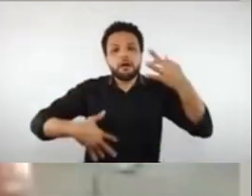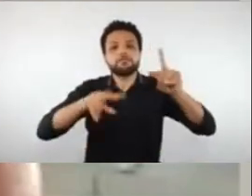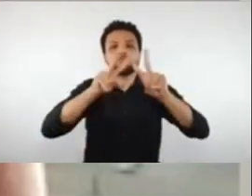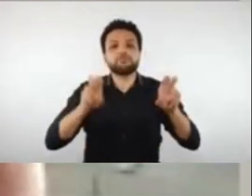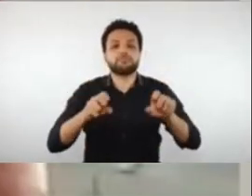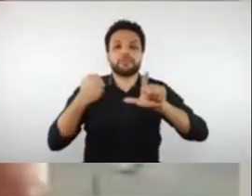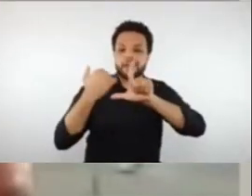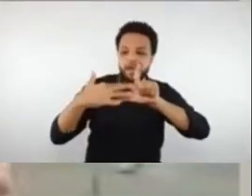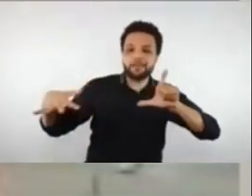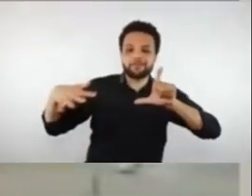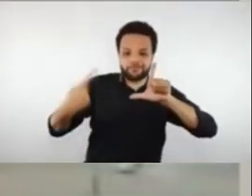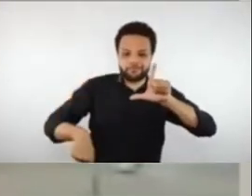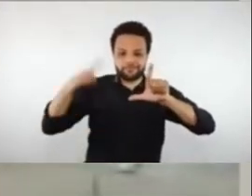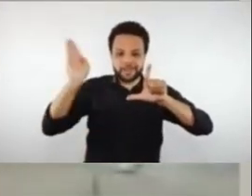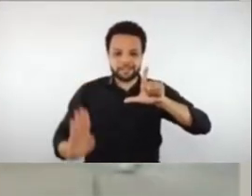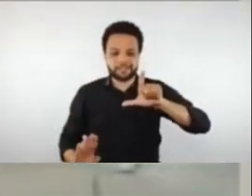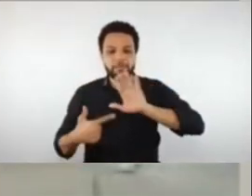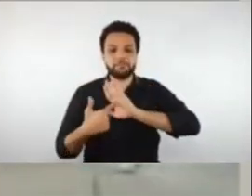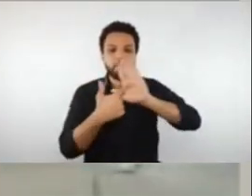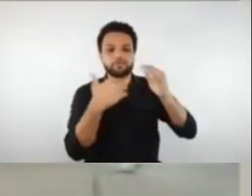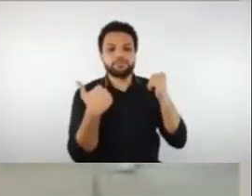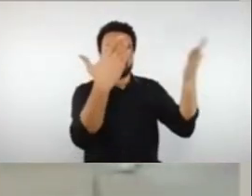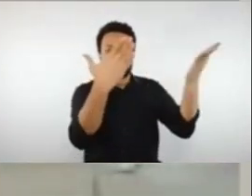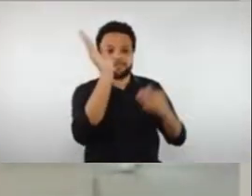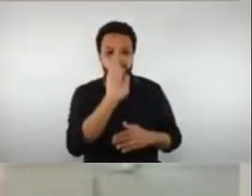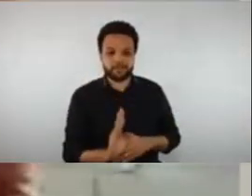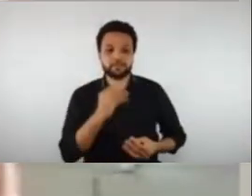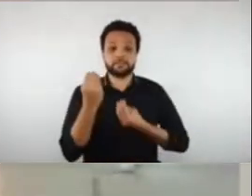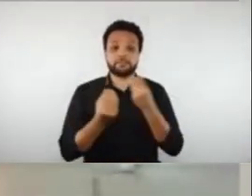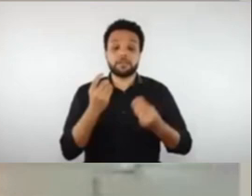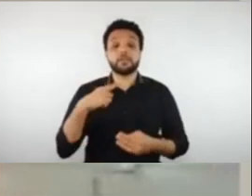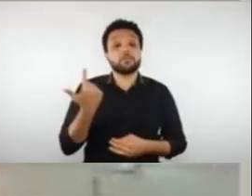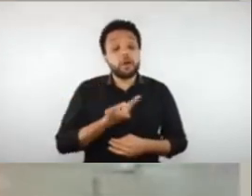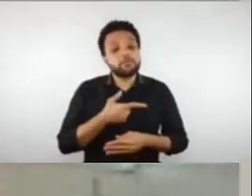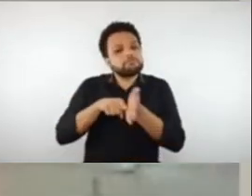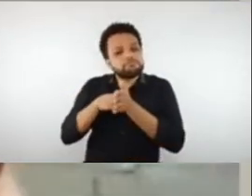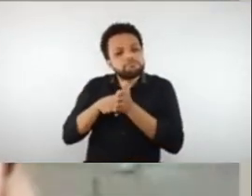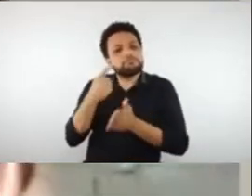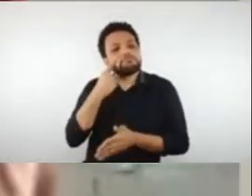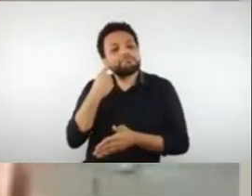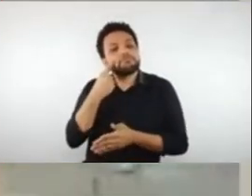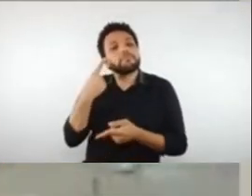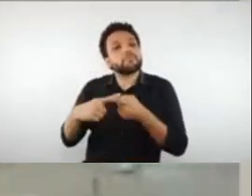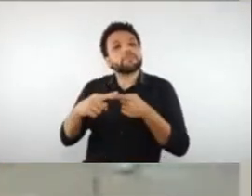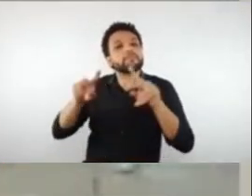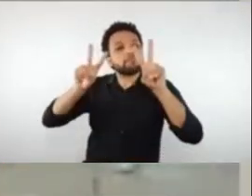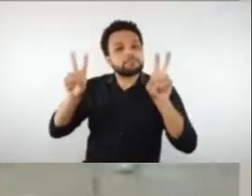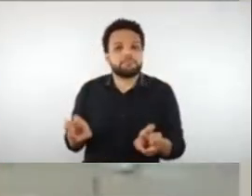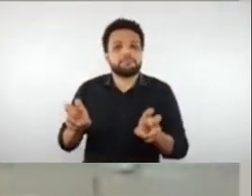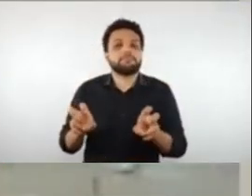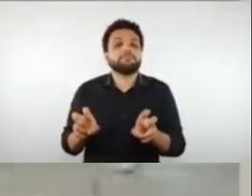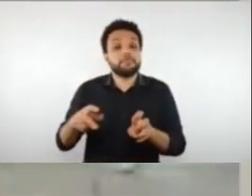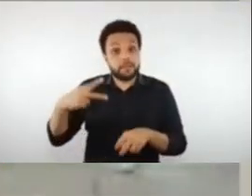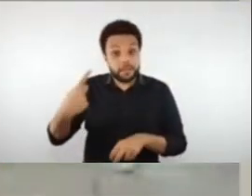brasileiro no exterior, e muitas vezes nós recorremos a esse assunto, porque é um assunto que, pelo menos aqui